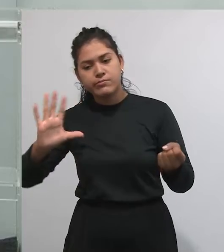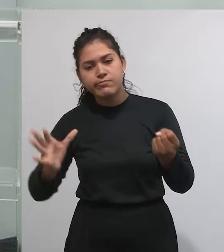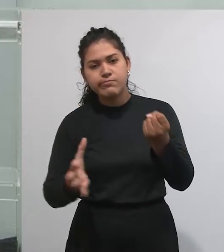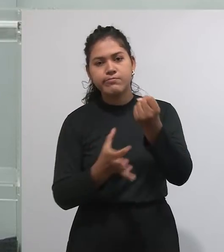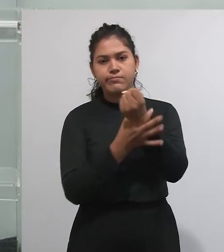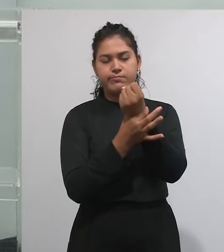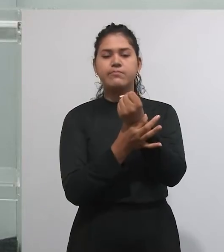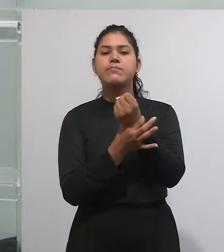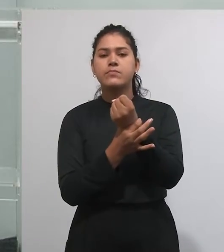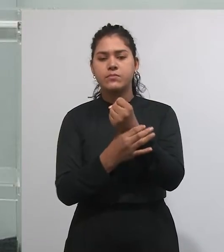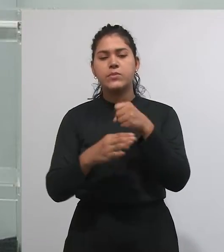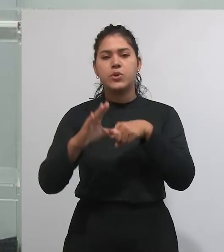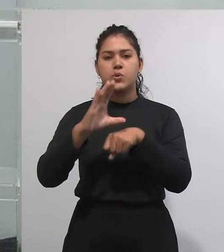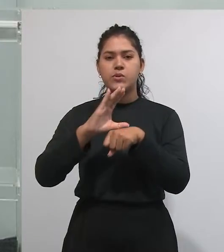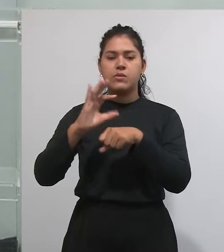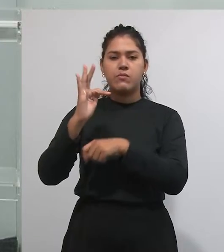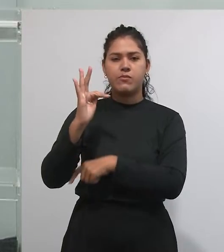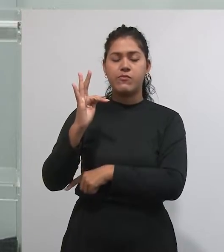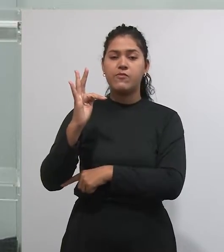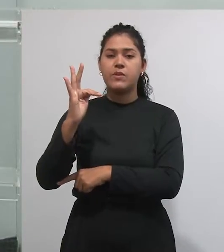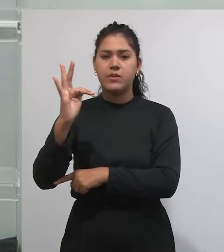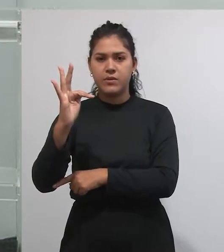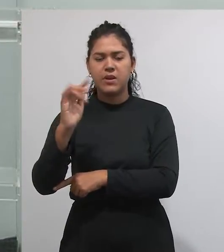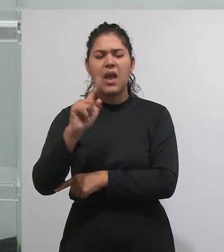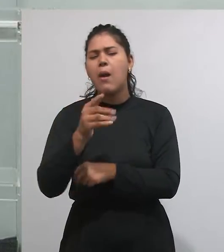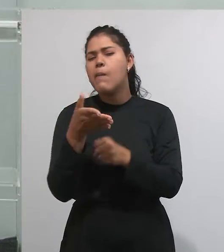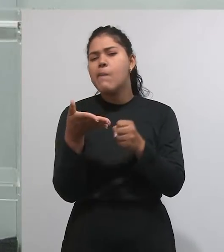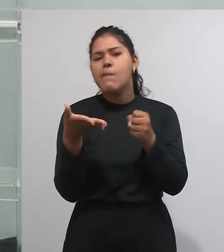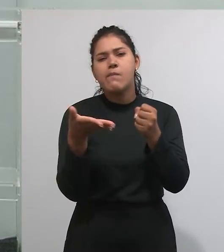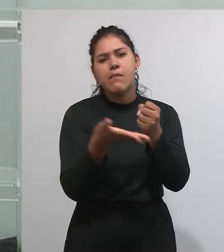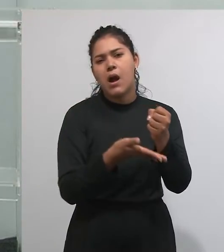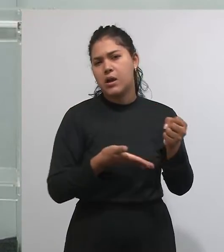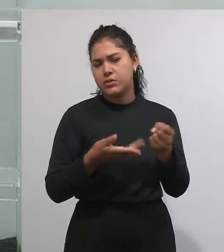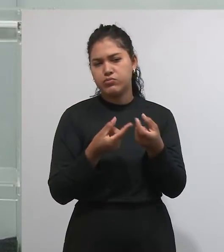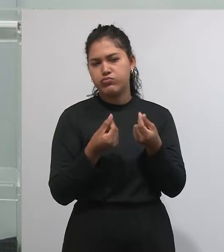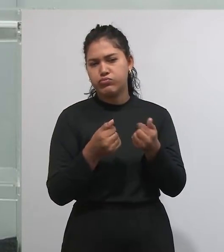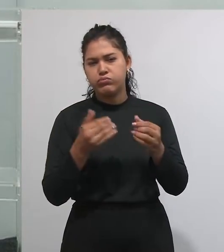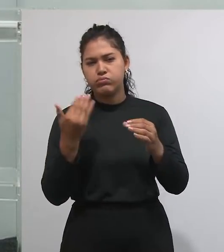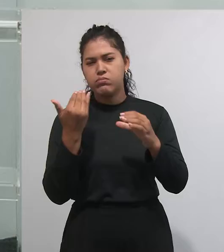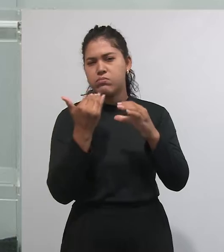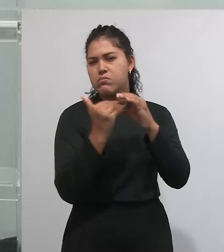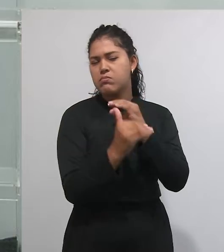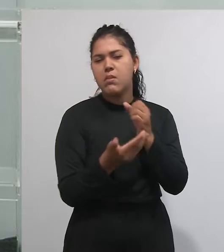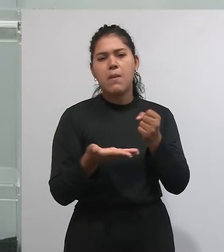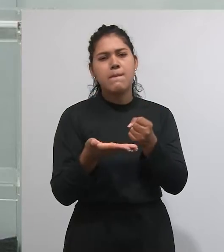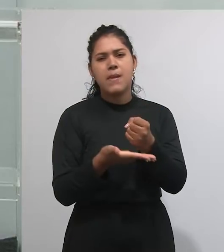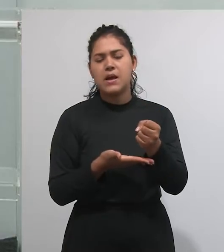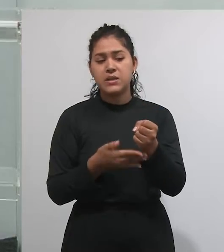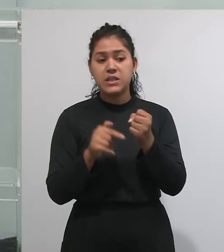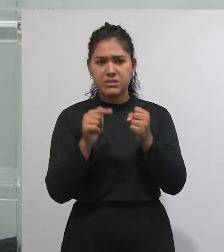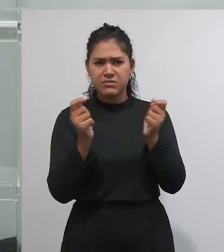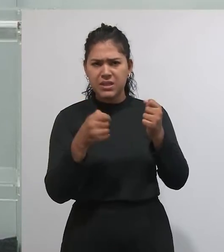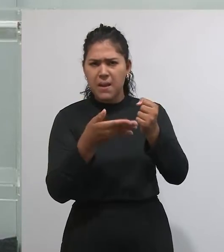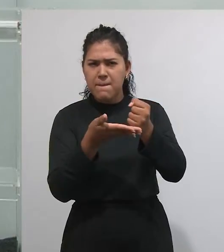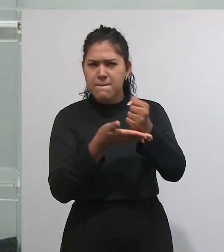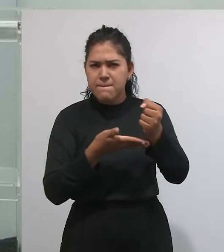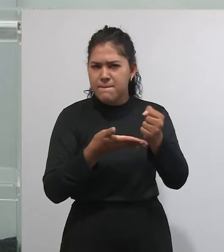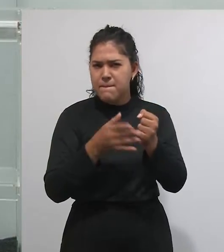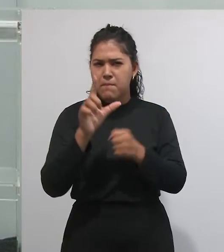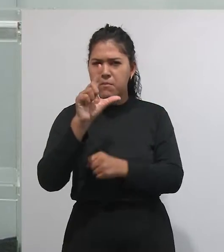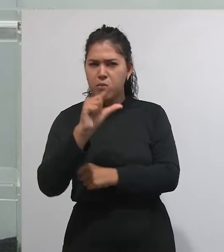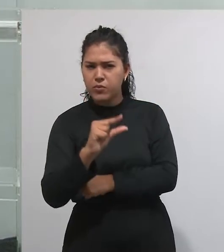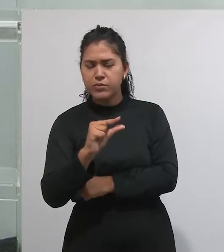garantias constitucionais. Aqui é considerado o mínimo a ser investido na educação. Não pode ser investido menos que